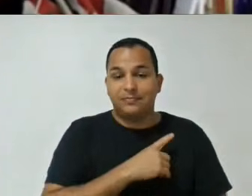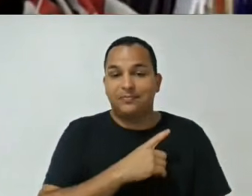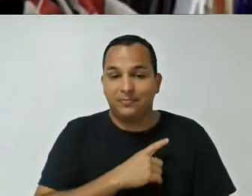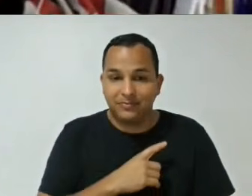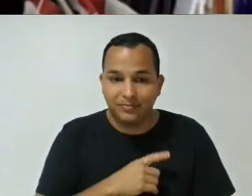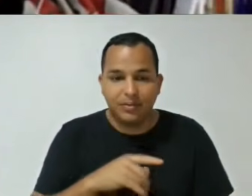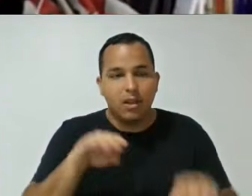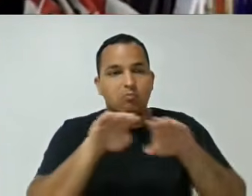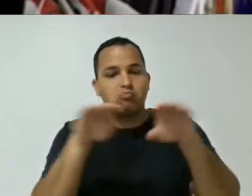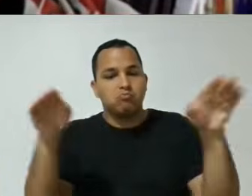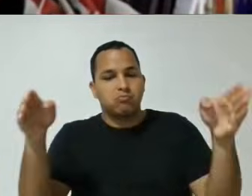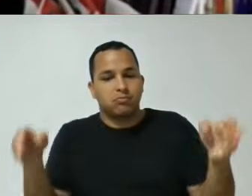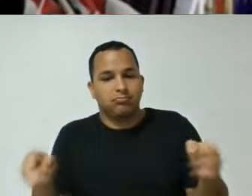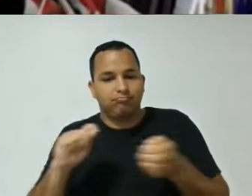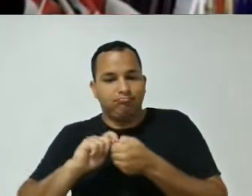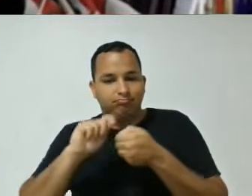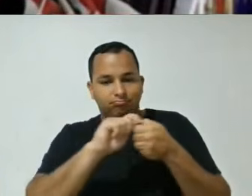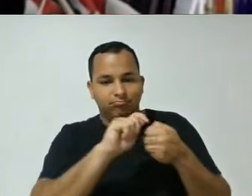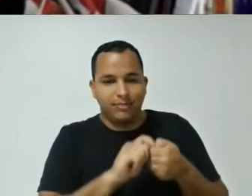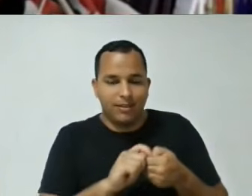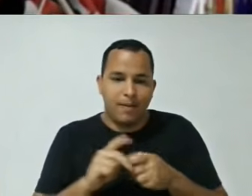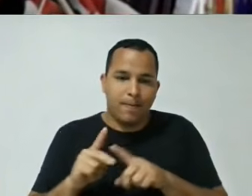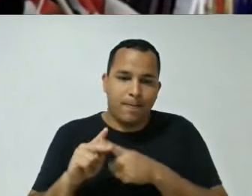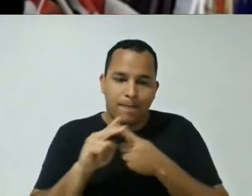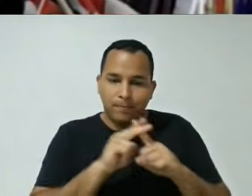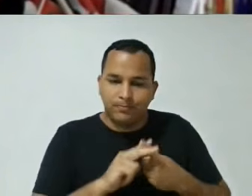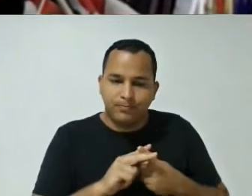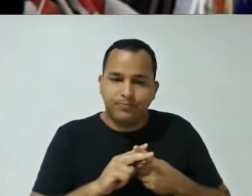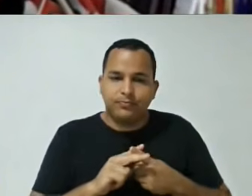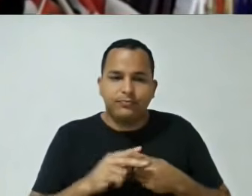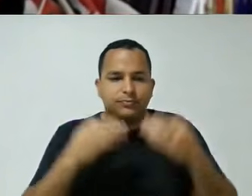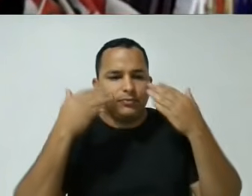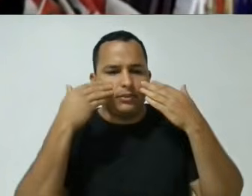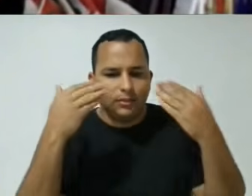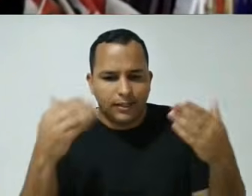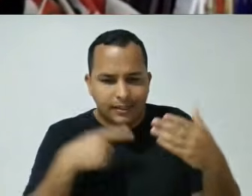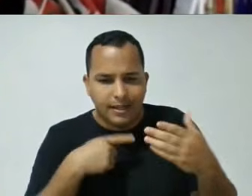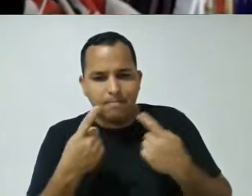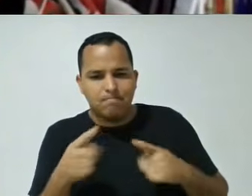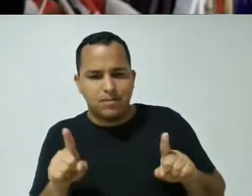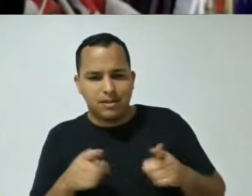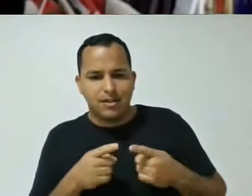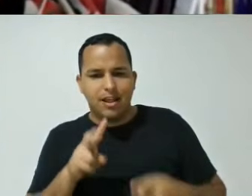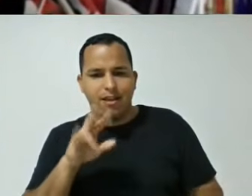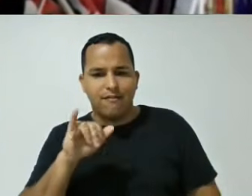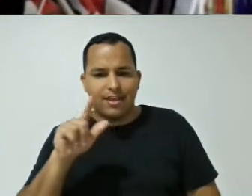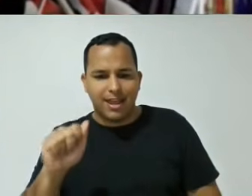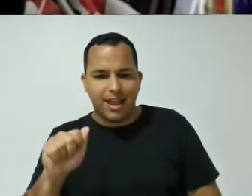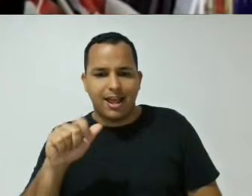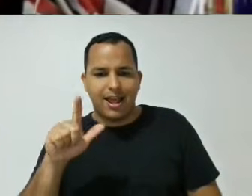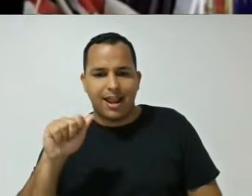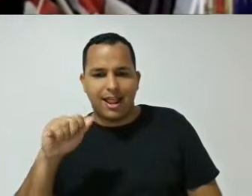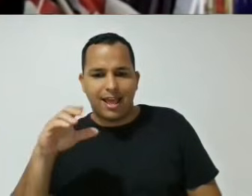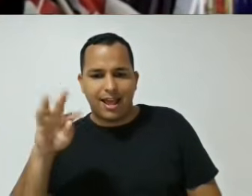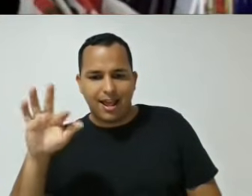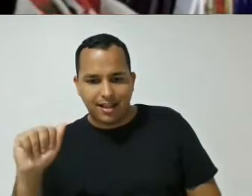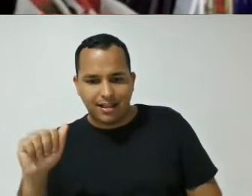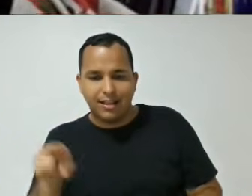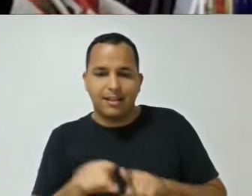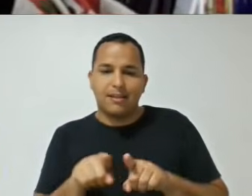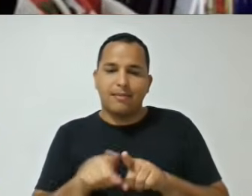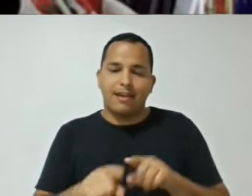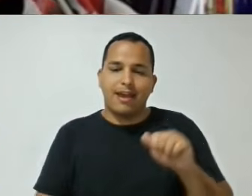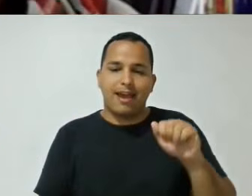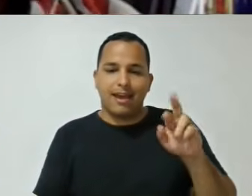palco e eu sei que os Garotos do Samba se apresentou, uma banda chamada Via Lacta, a Helena Pena,